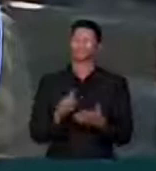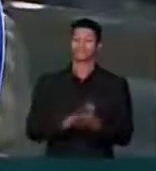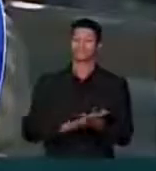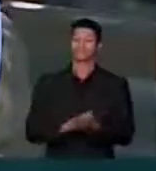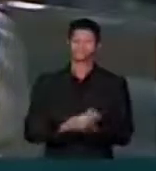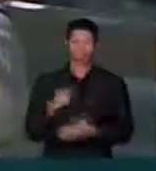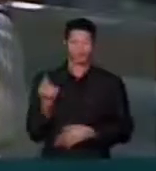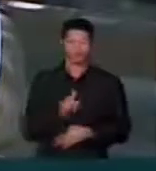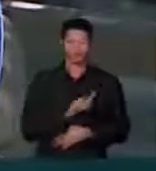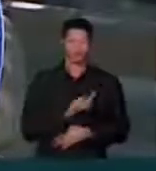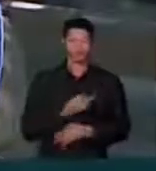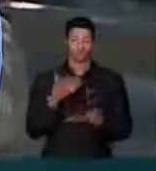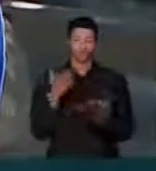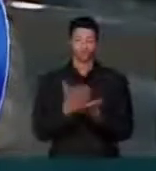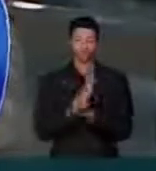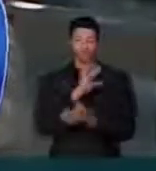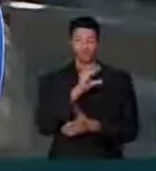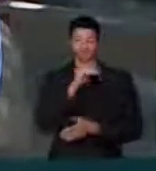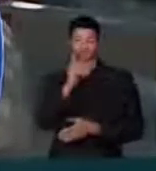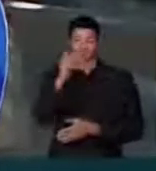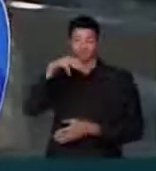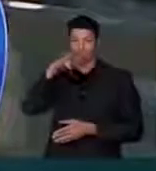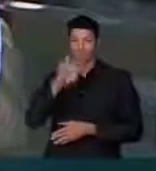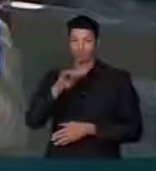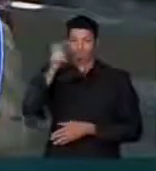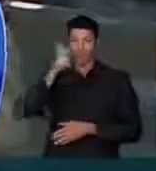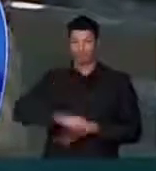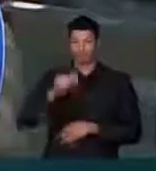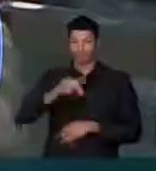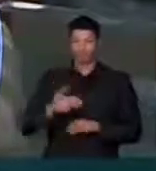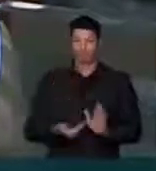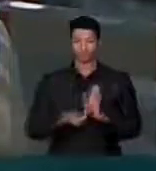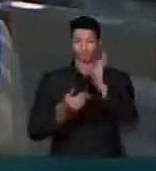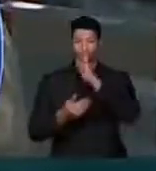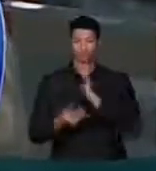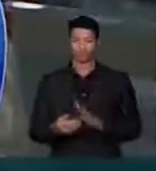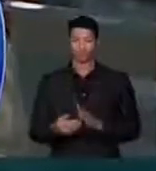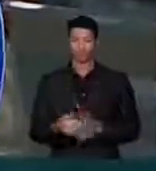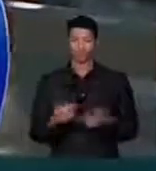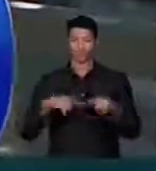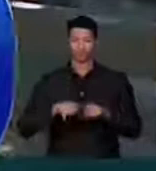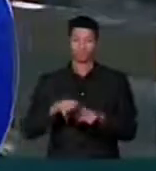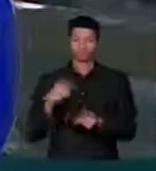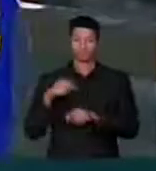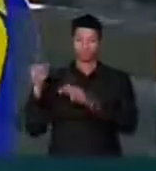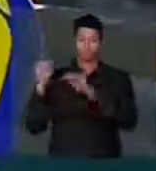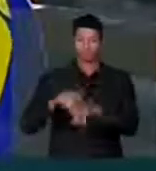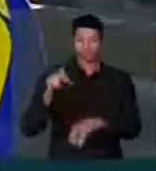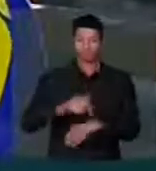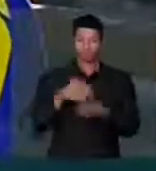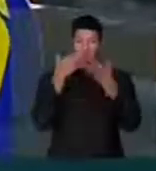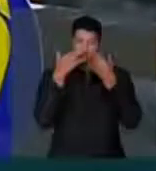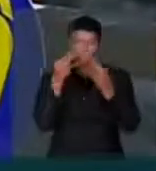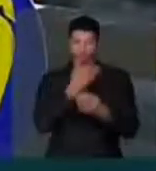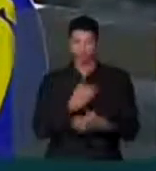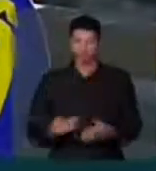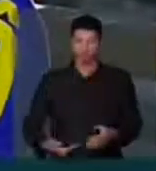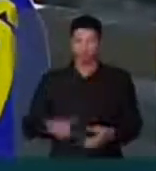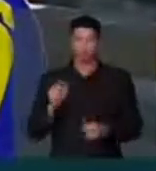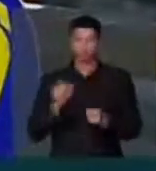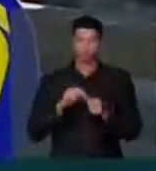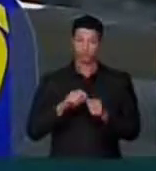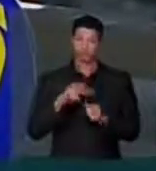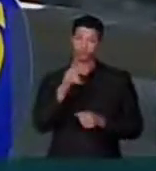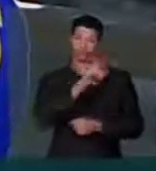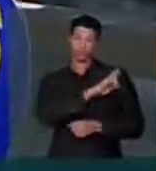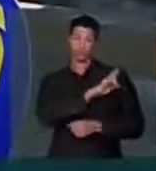que a gente aprove a CPMF novamente aqui no Congresso Nacional. Então eu venho aqui alertar o governo que faça